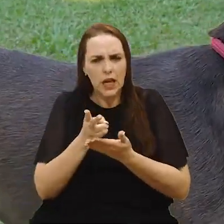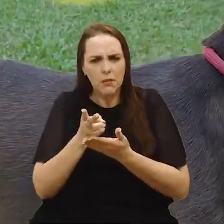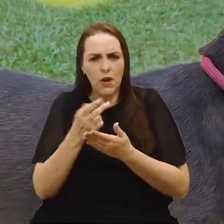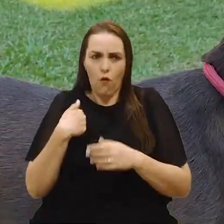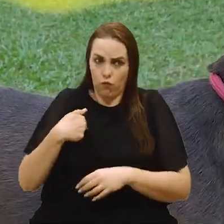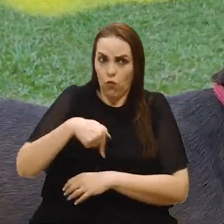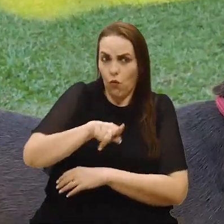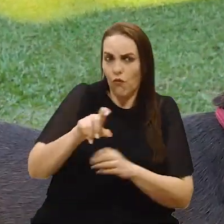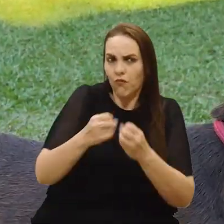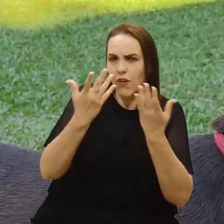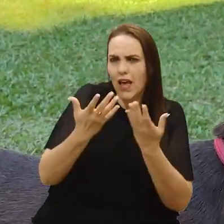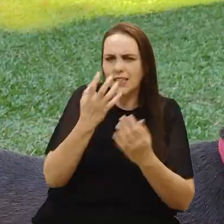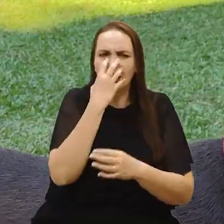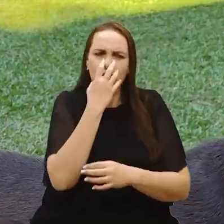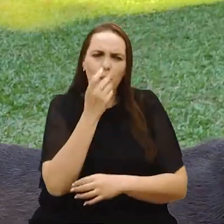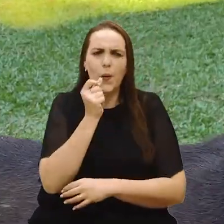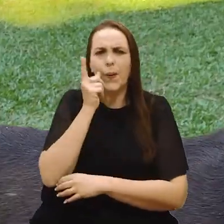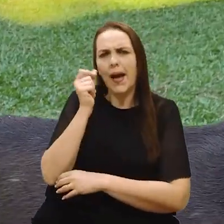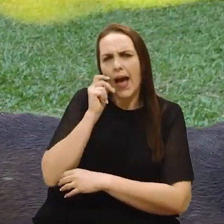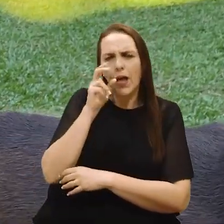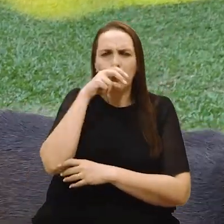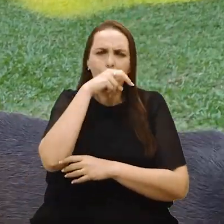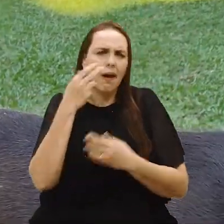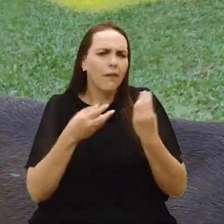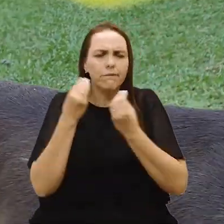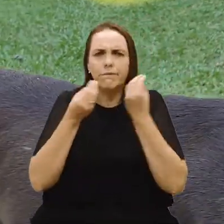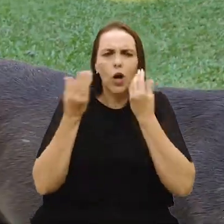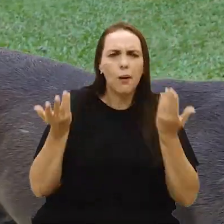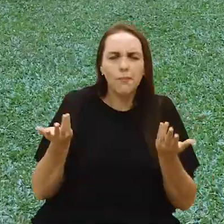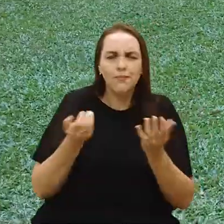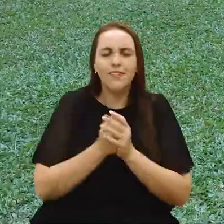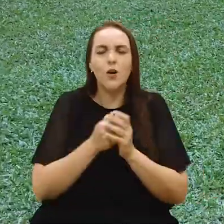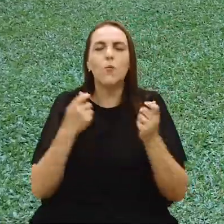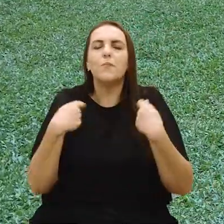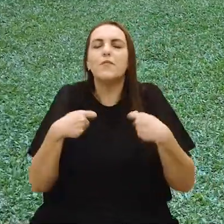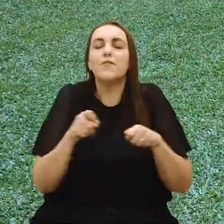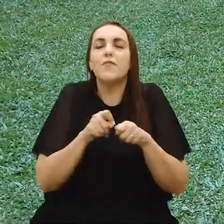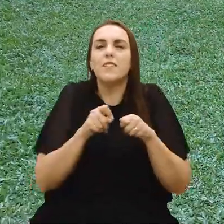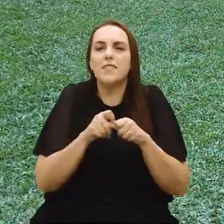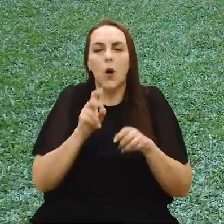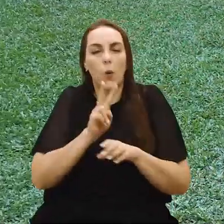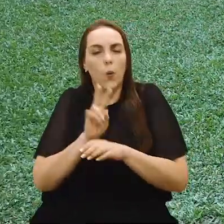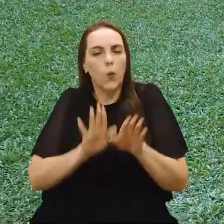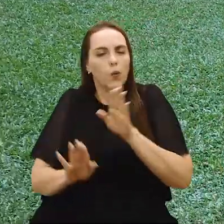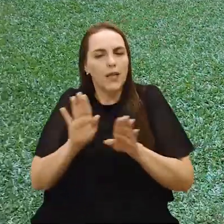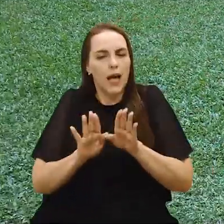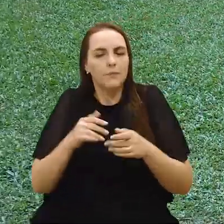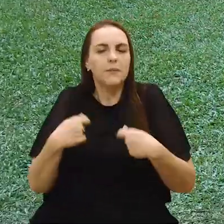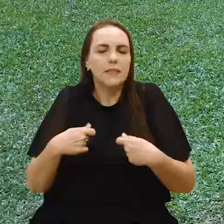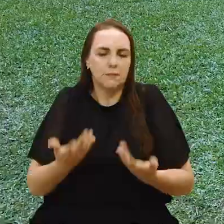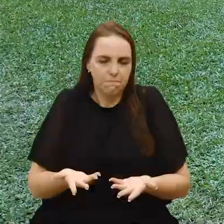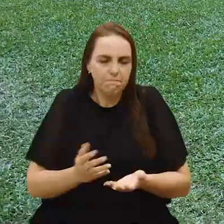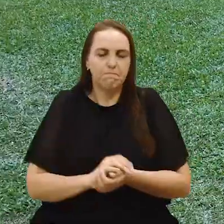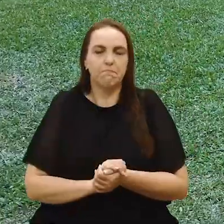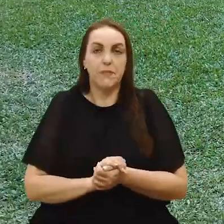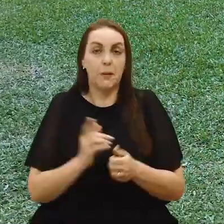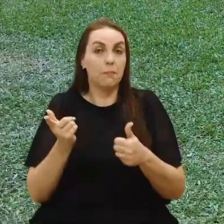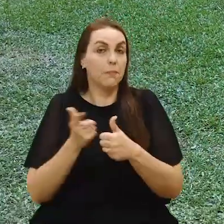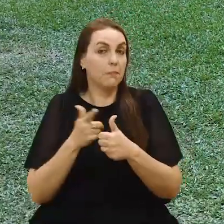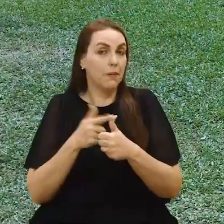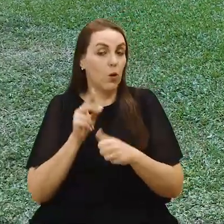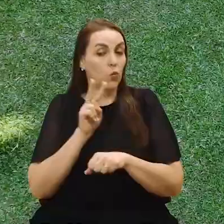Fica essa Vou pra festa, vou levar o meu cachorro, vou levar meu gatinho, vou levar meu papagaio. Sim. O que eu tenho que fazer? Quais são os cuidados que eu tenho que ter?